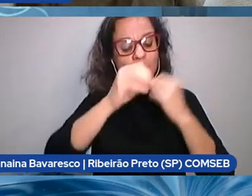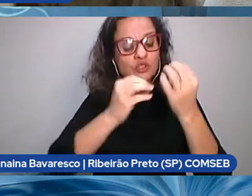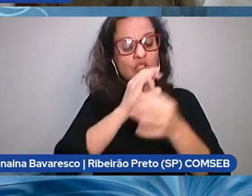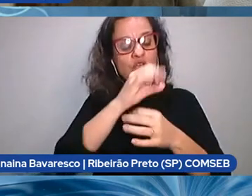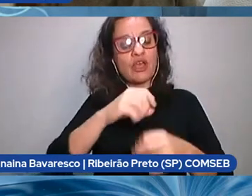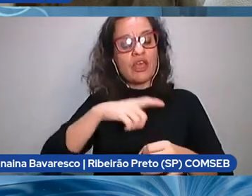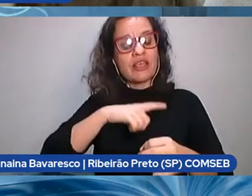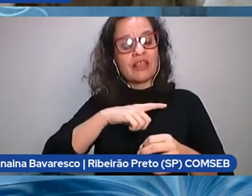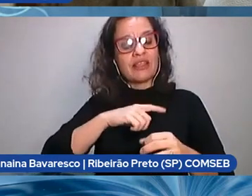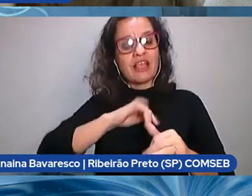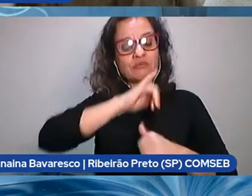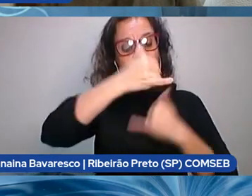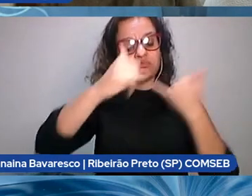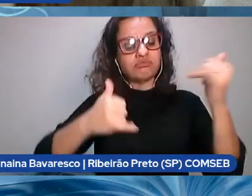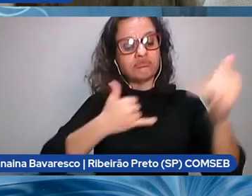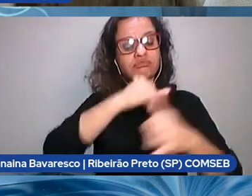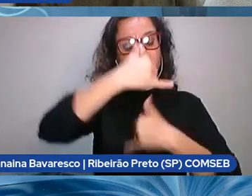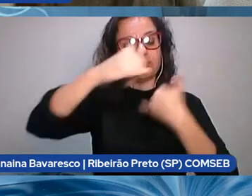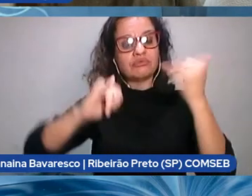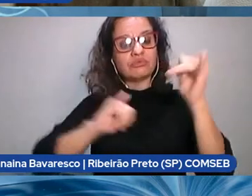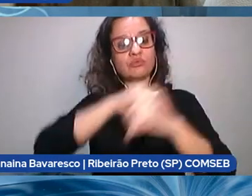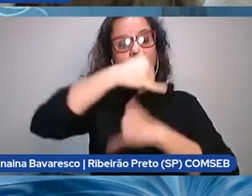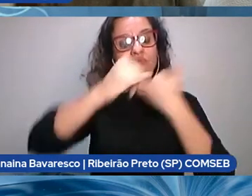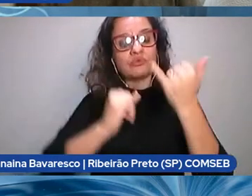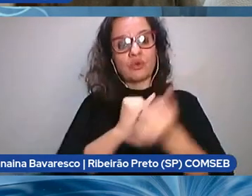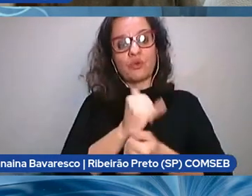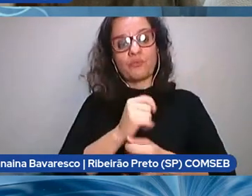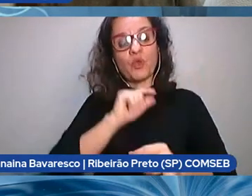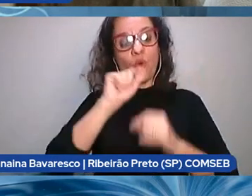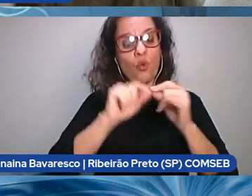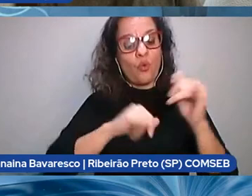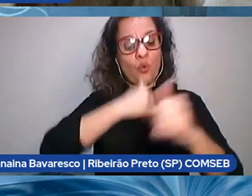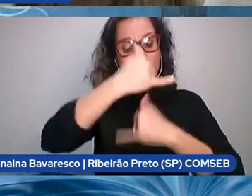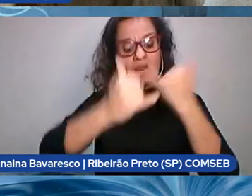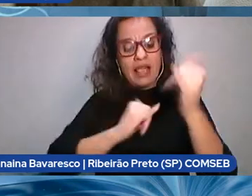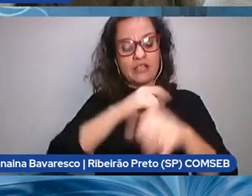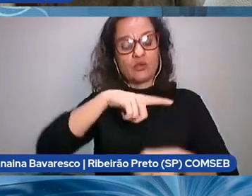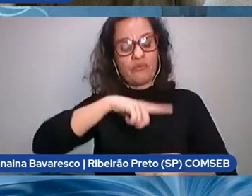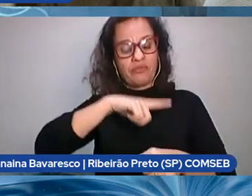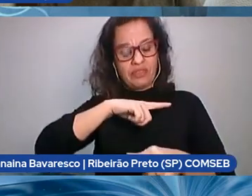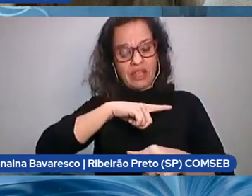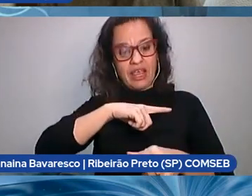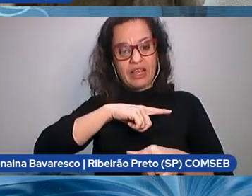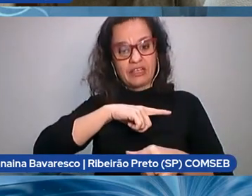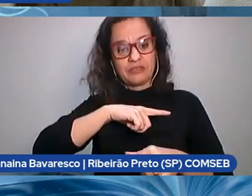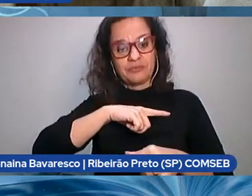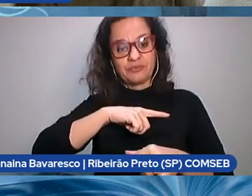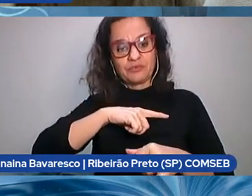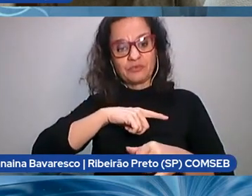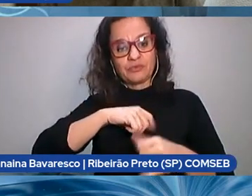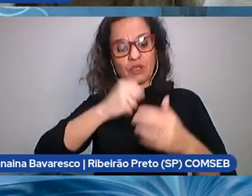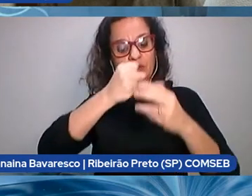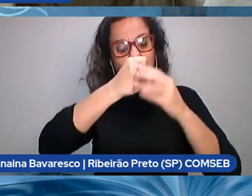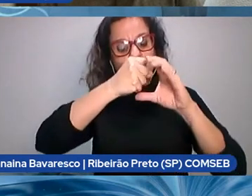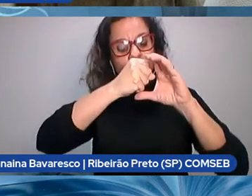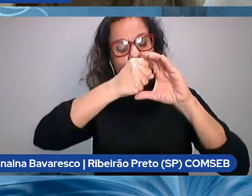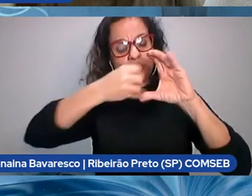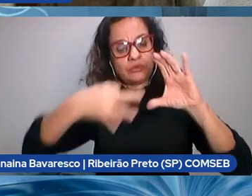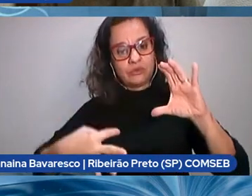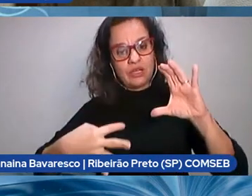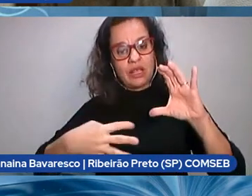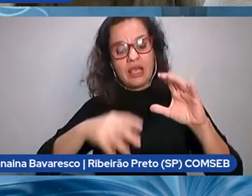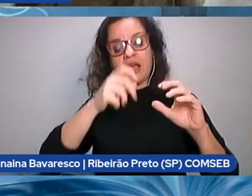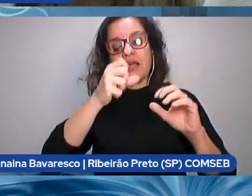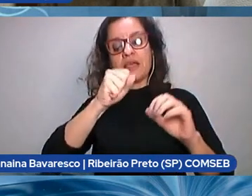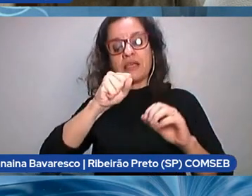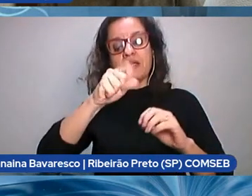é atributo do elétron. O elétron tem o atributo de ter um spin eletrônico, chama spin